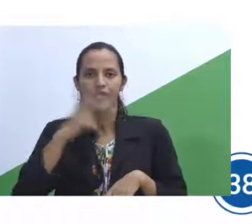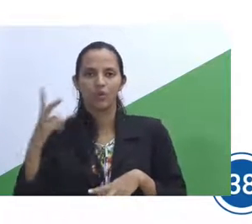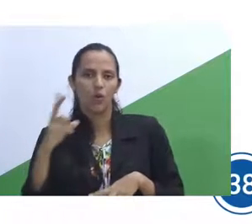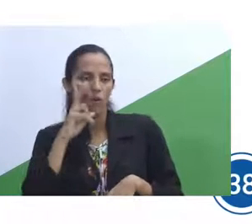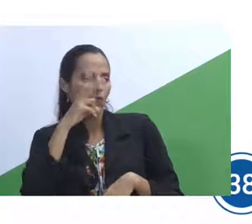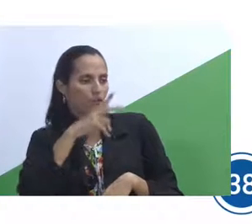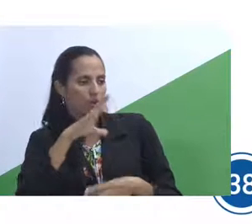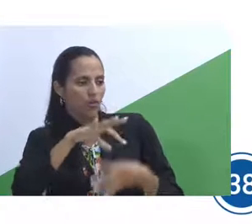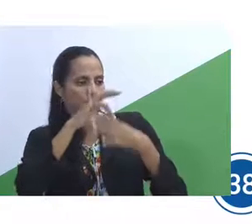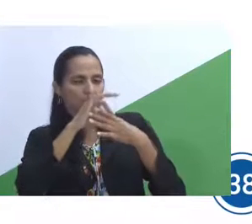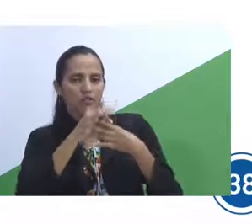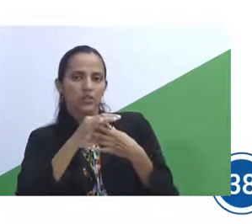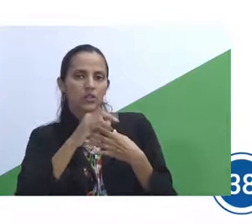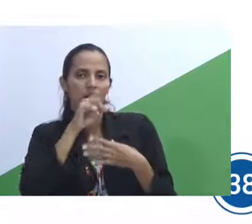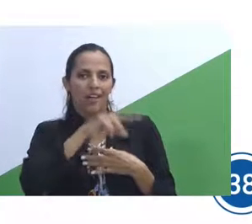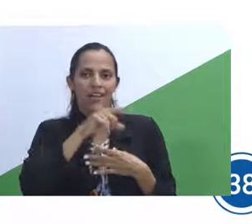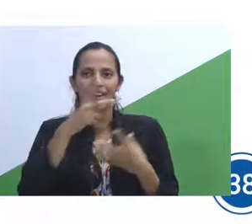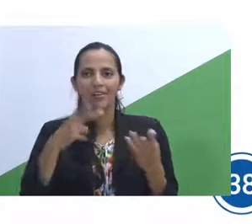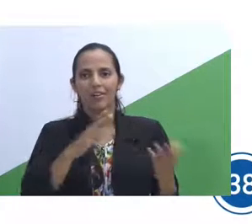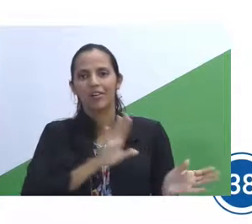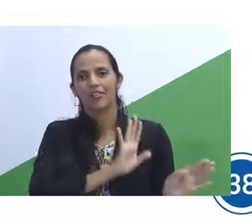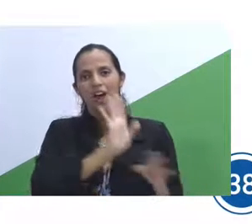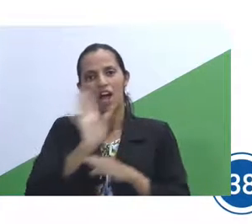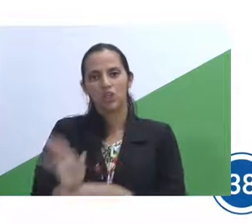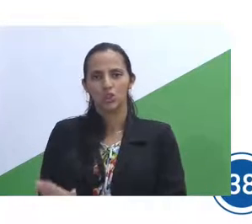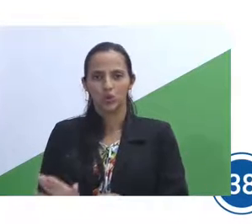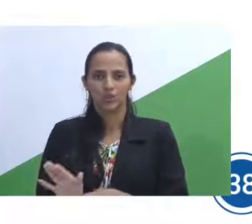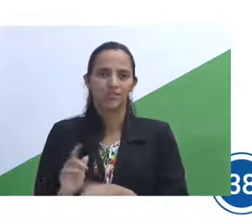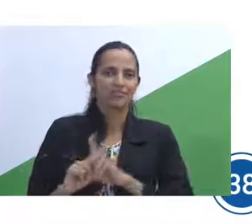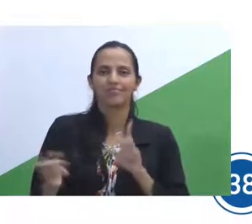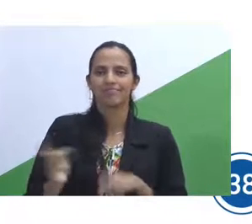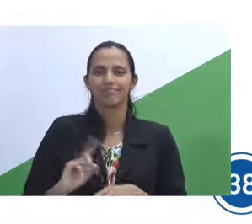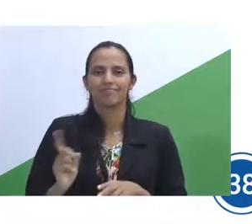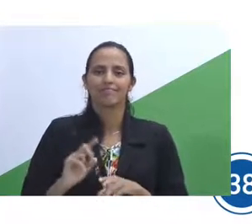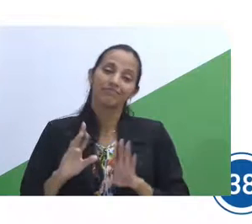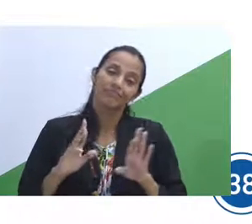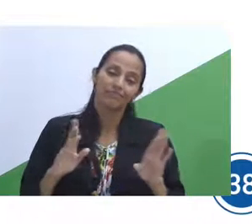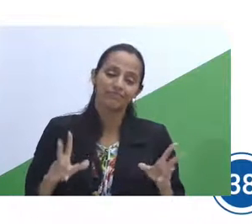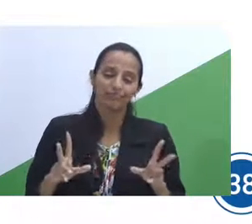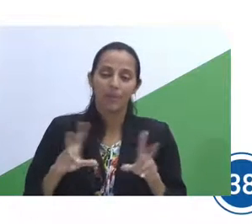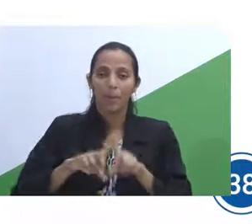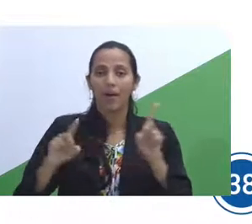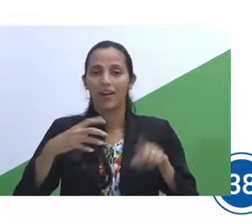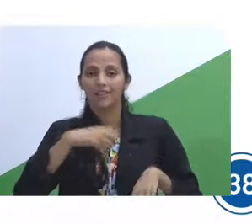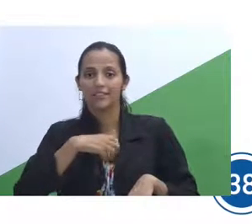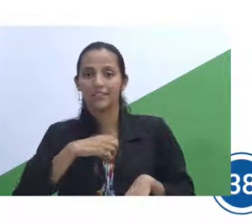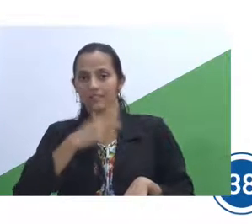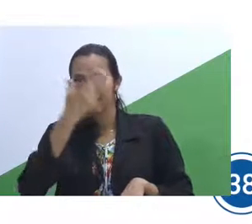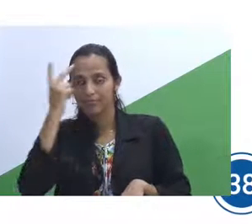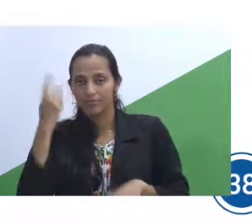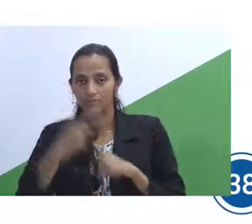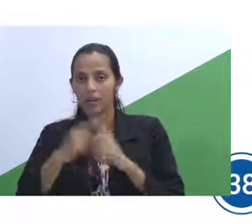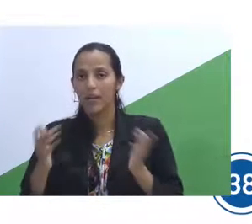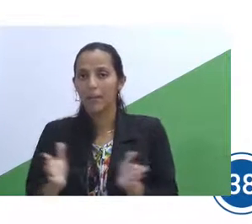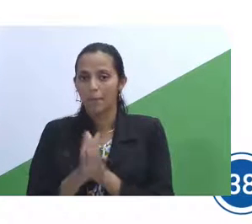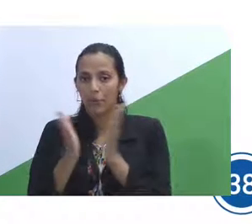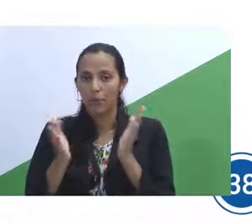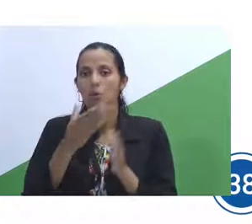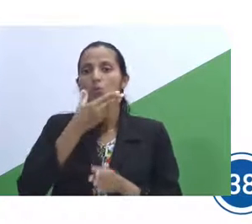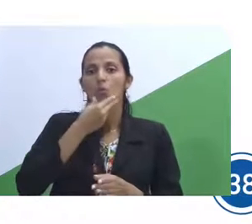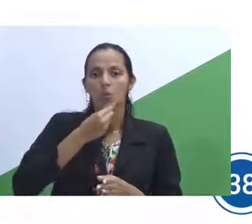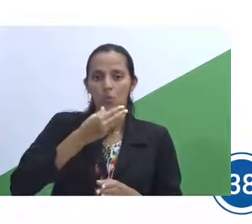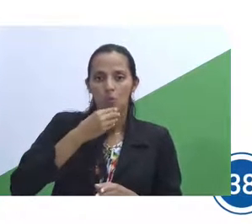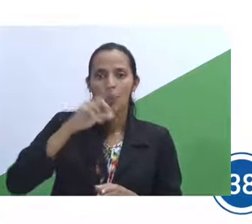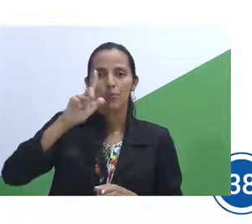Estado um meio rápido de ver atendida às suas necessidades, né? Então, quer dizer, tá aí no livro de Getúlio a Getúlio, né, o